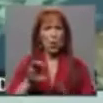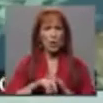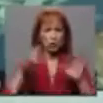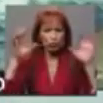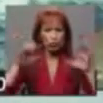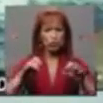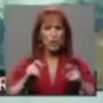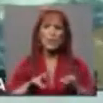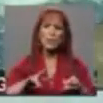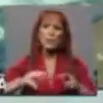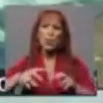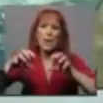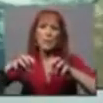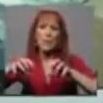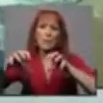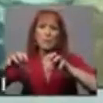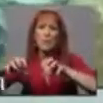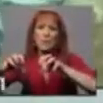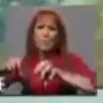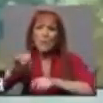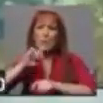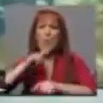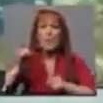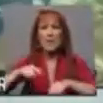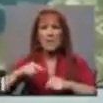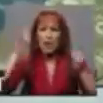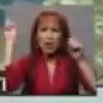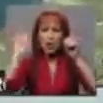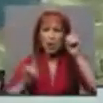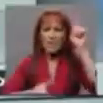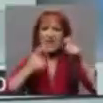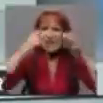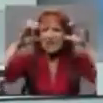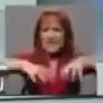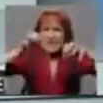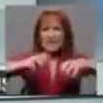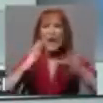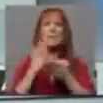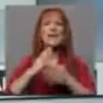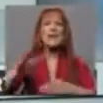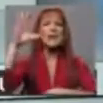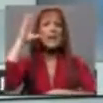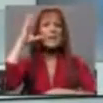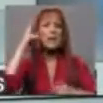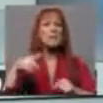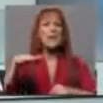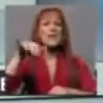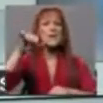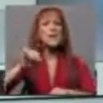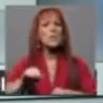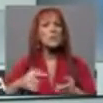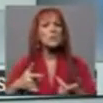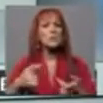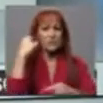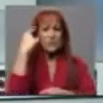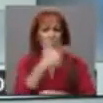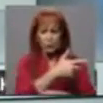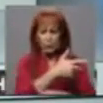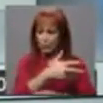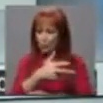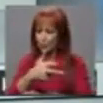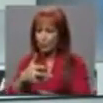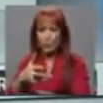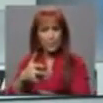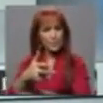chuva, passando a aguaceiros que podem ser também acompanhados de trovoada e granizo a partir da tarde. Mas a situação na imagem de satélite, nós